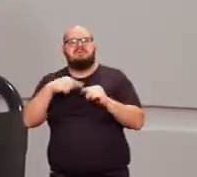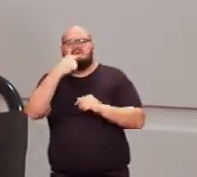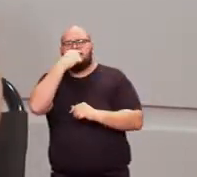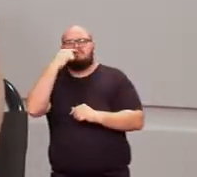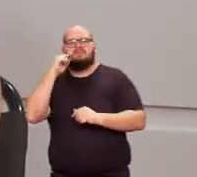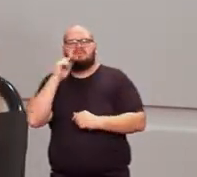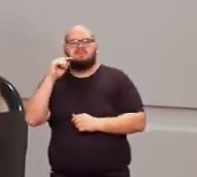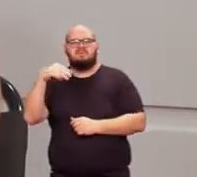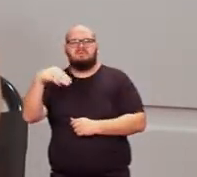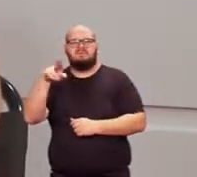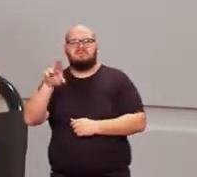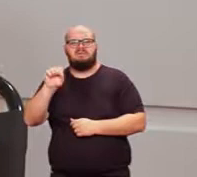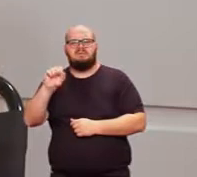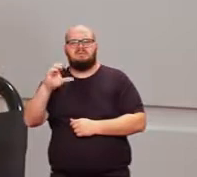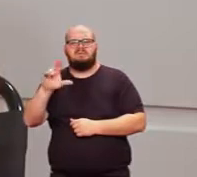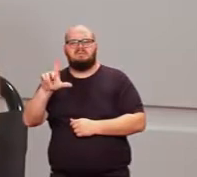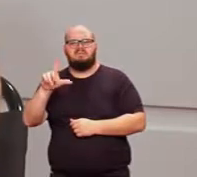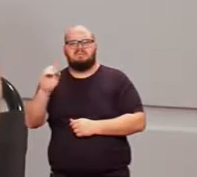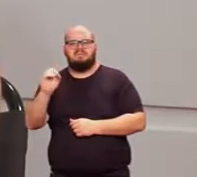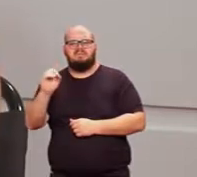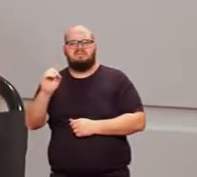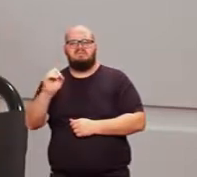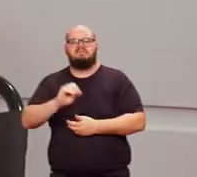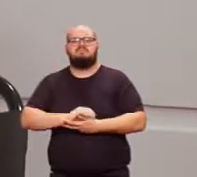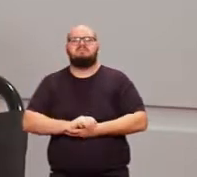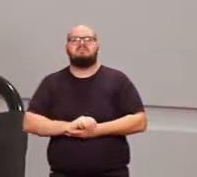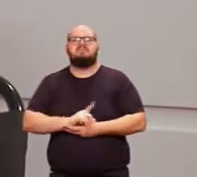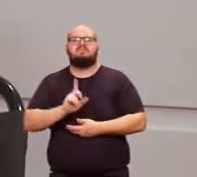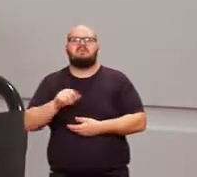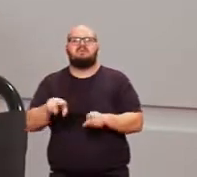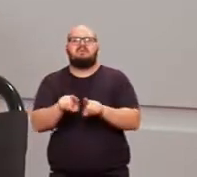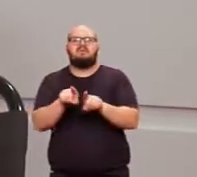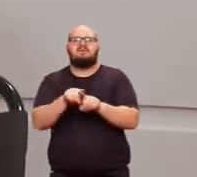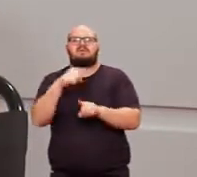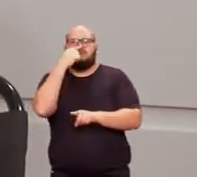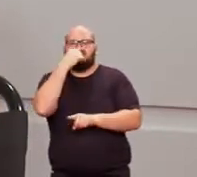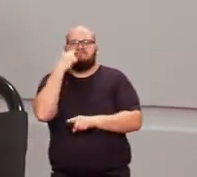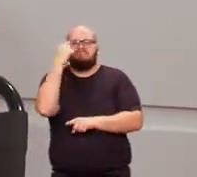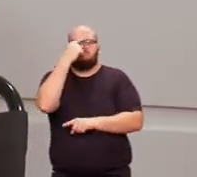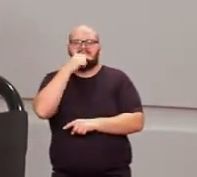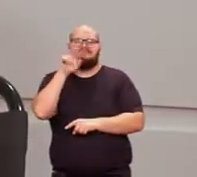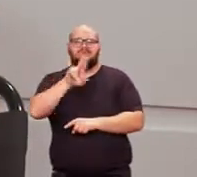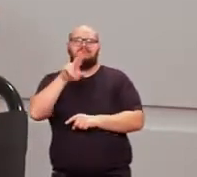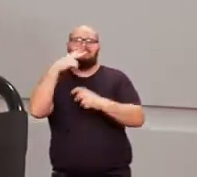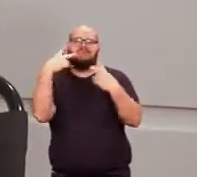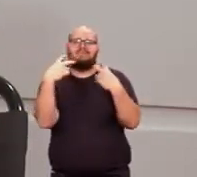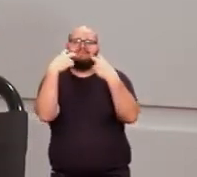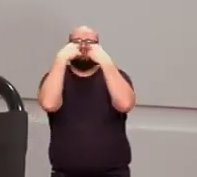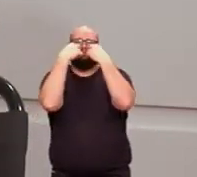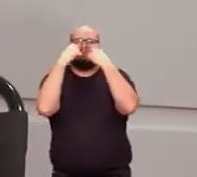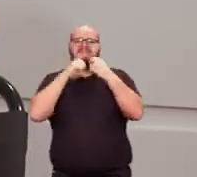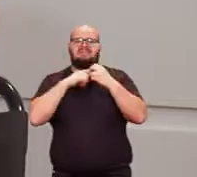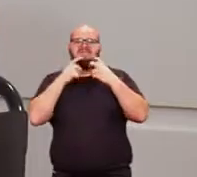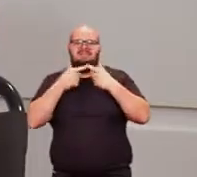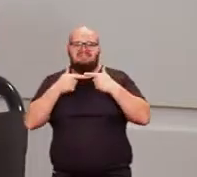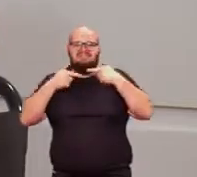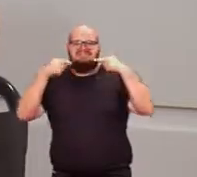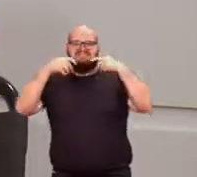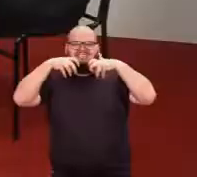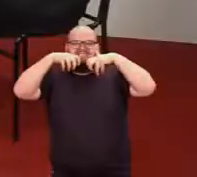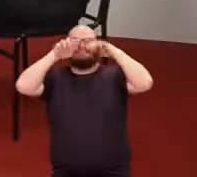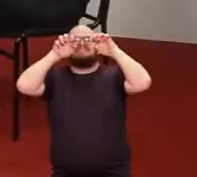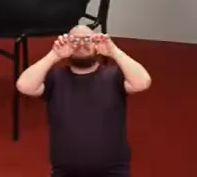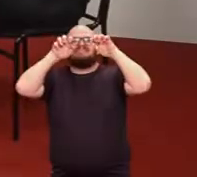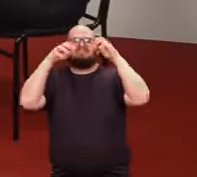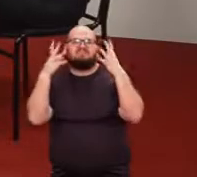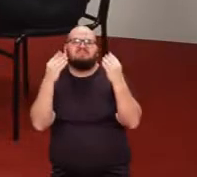que é no músculo orbicular do lábio e do músculo da asa do nariz, que é bem nessa área, onde na verdade existe um